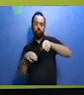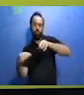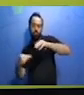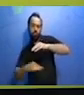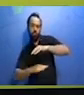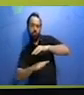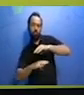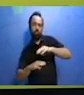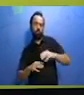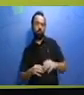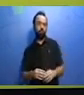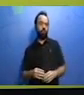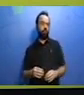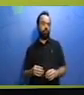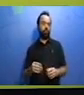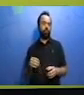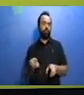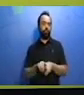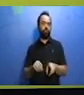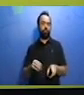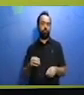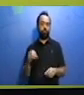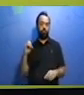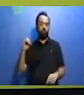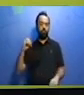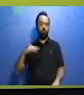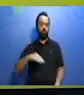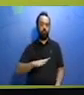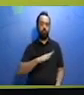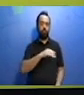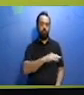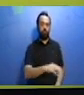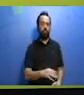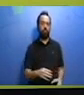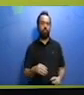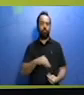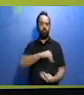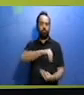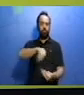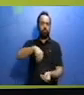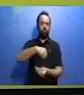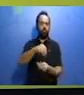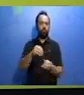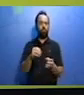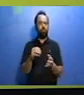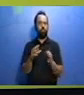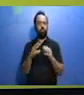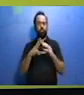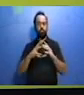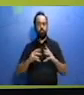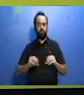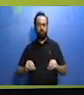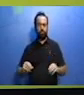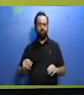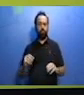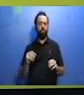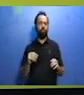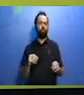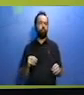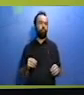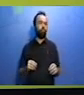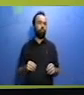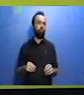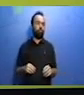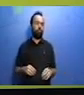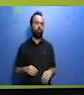bolsões, em terra firme e nos oceanos. É uma mistura homogênea, também considerada uma matriz energética de